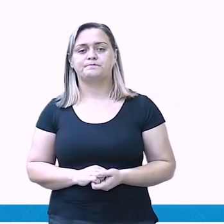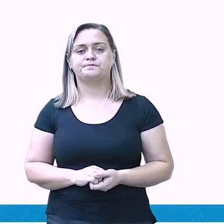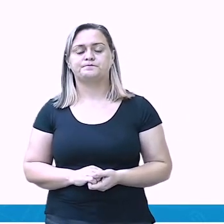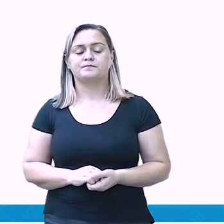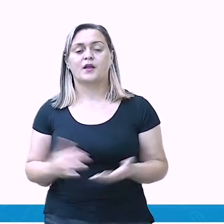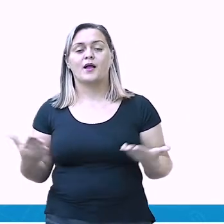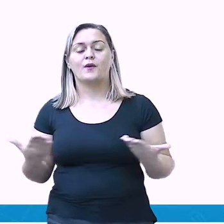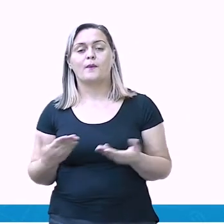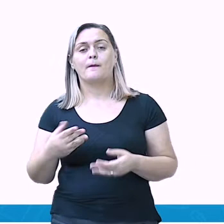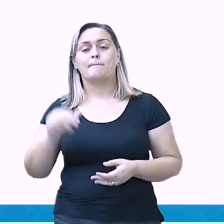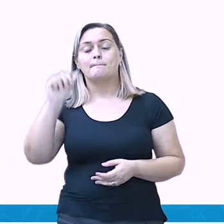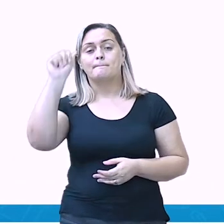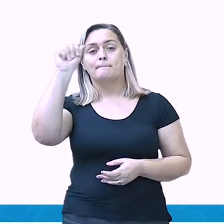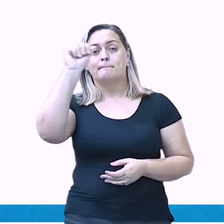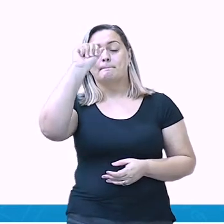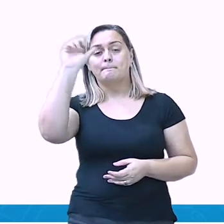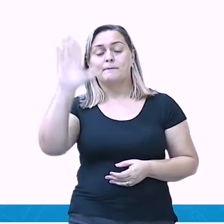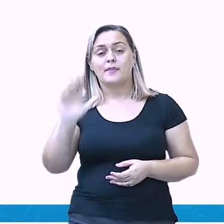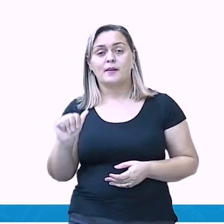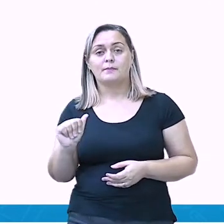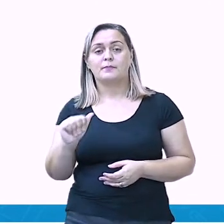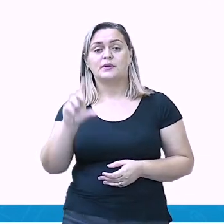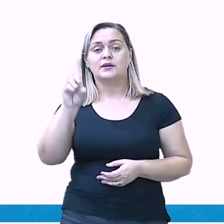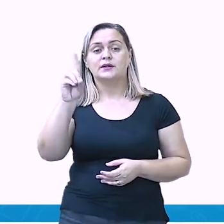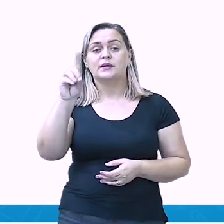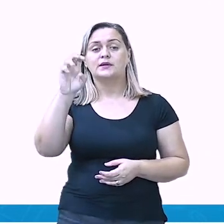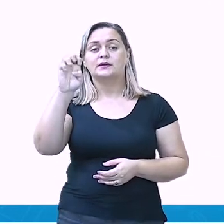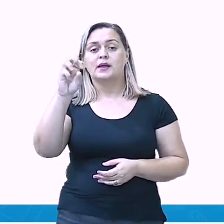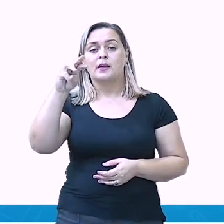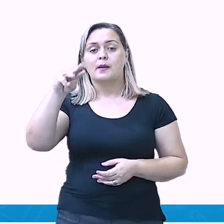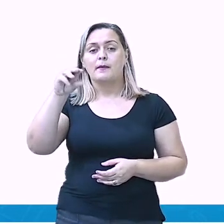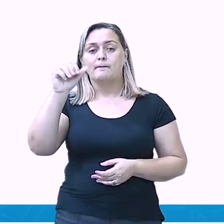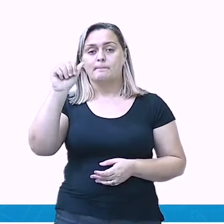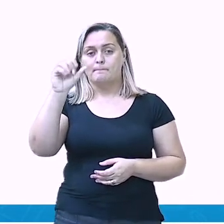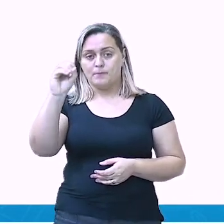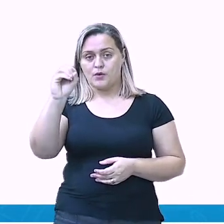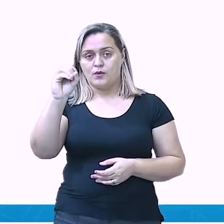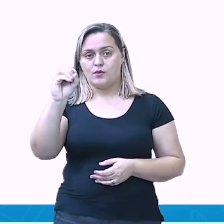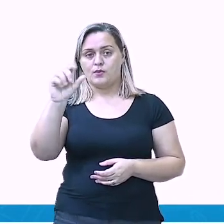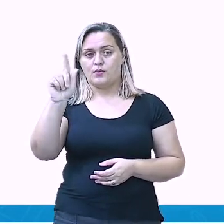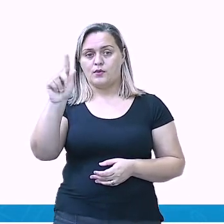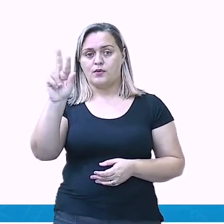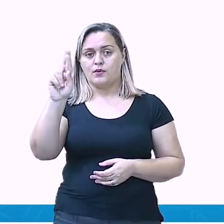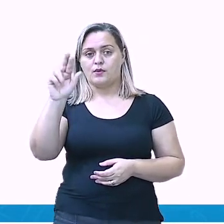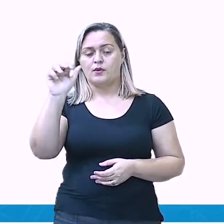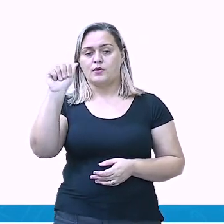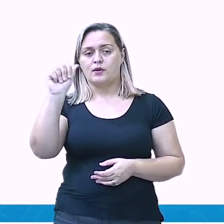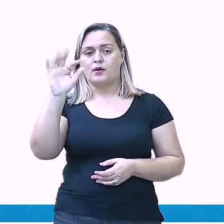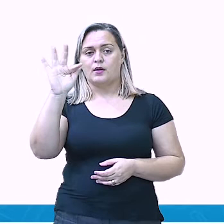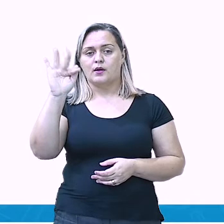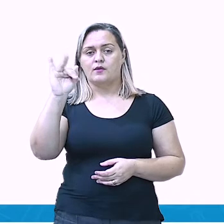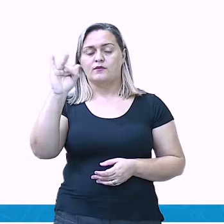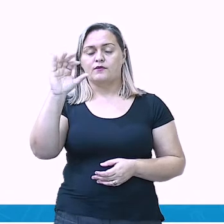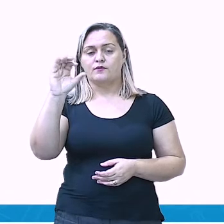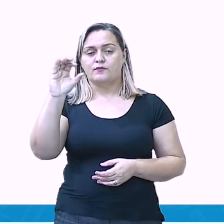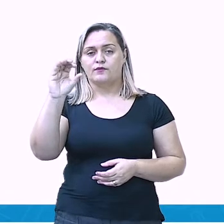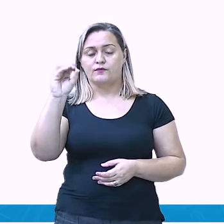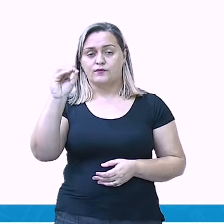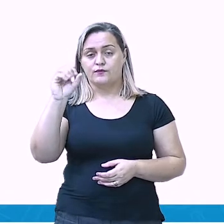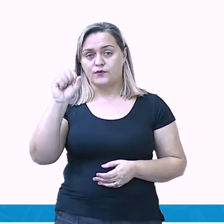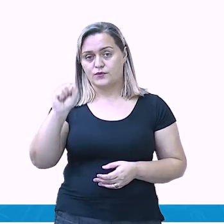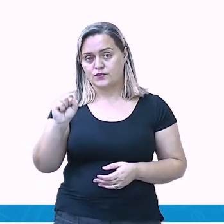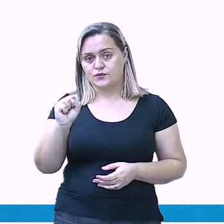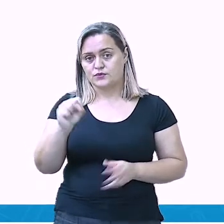Mapas demográficos representam a distribuição da população de